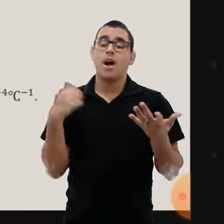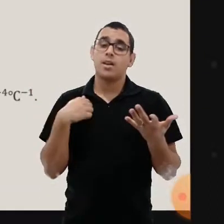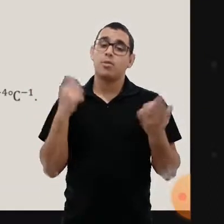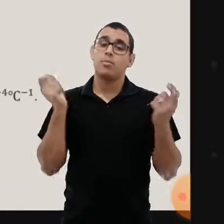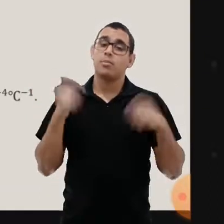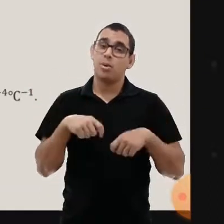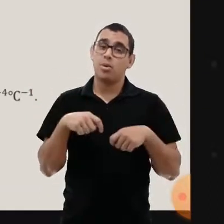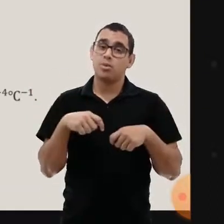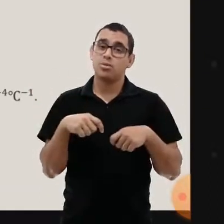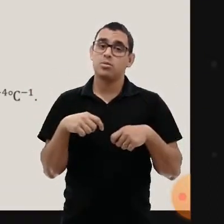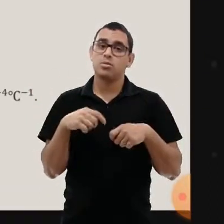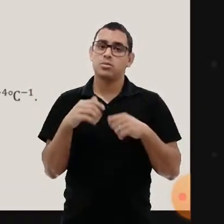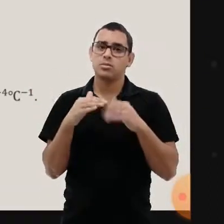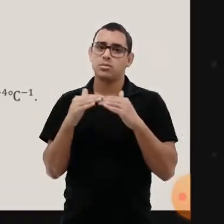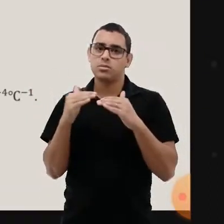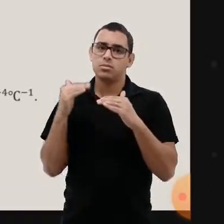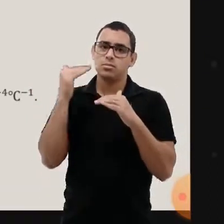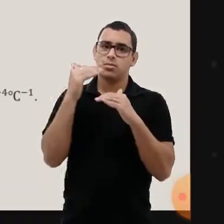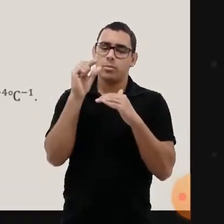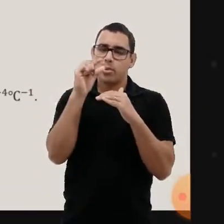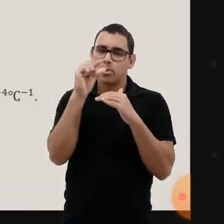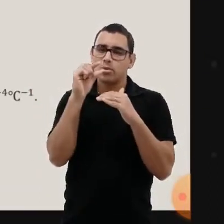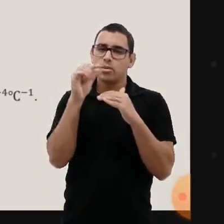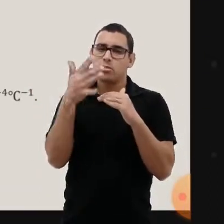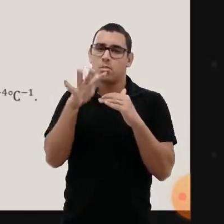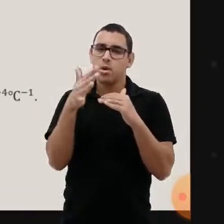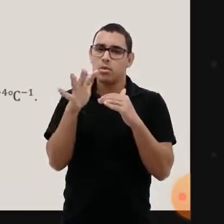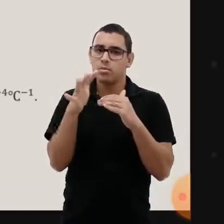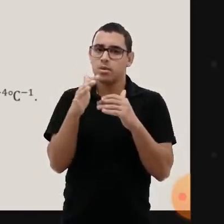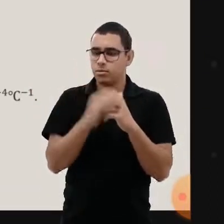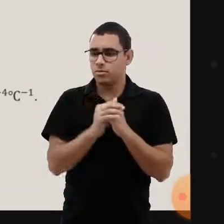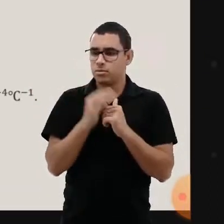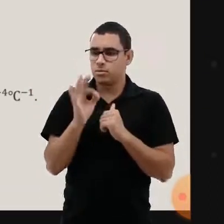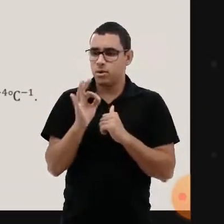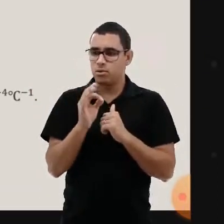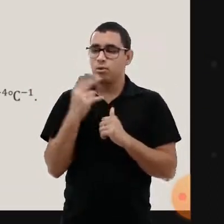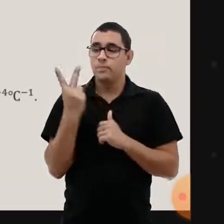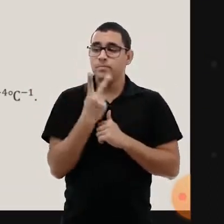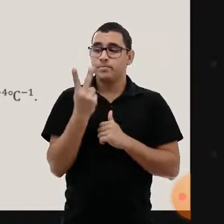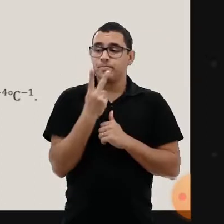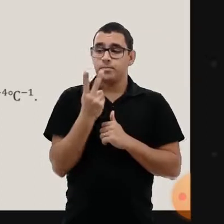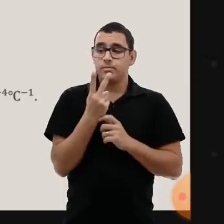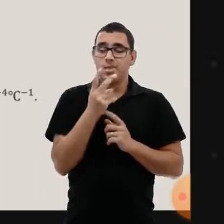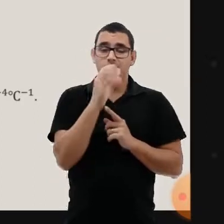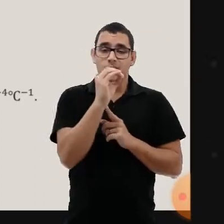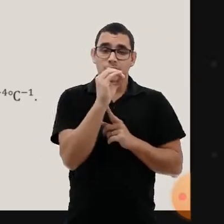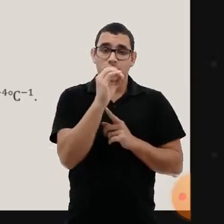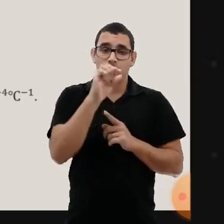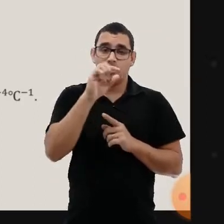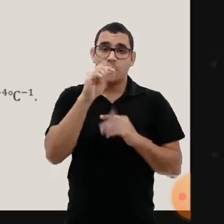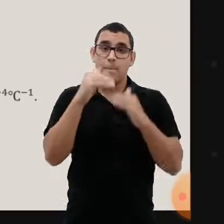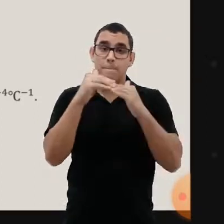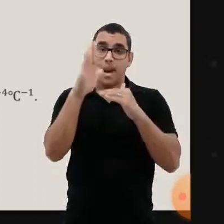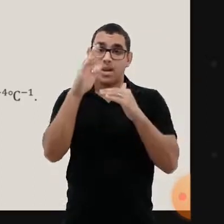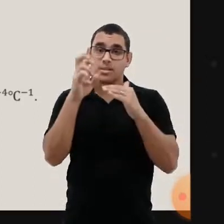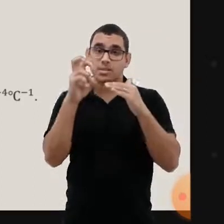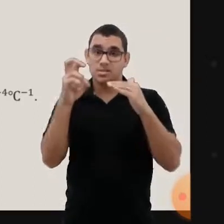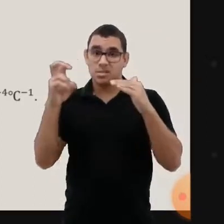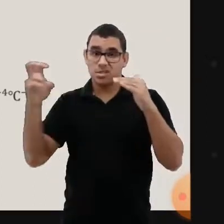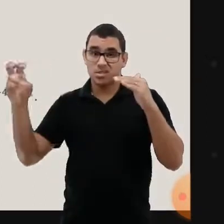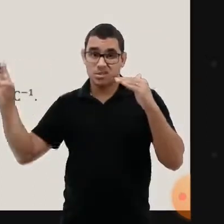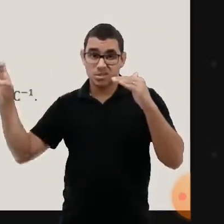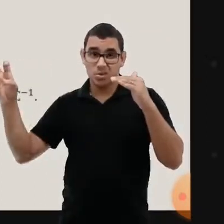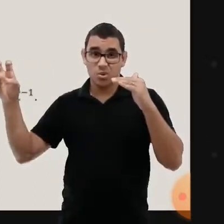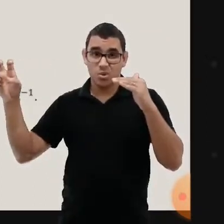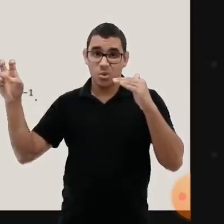1666. Então, eu coloquei um valor aproximado. Então, observe que eu arredondei esse valor e